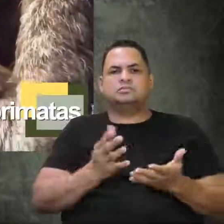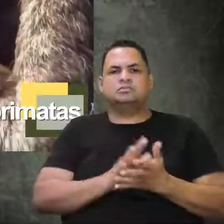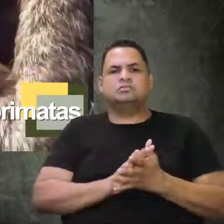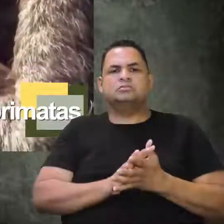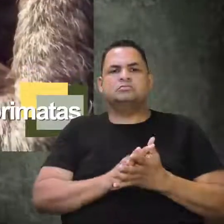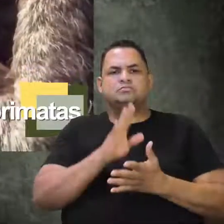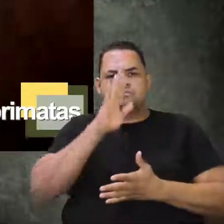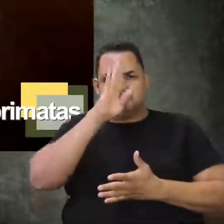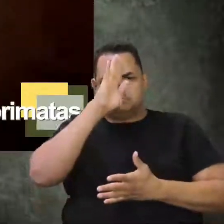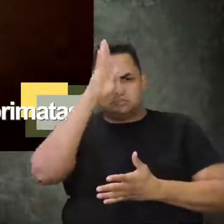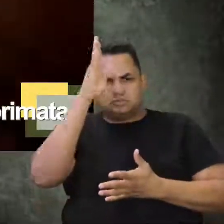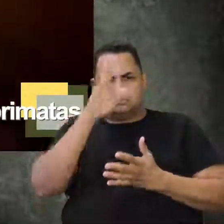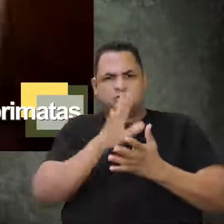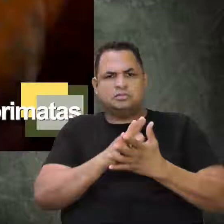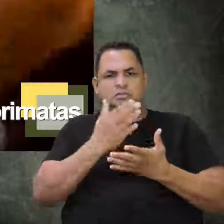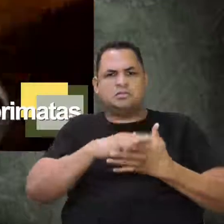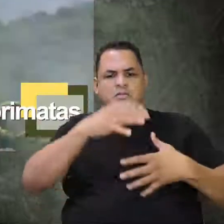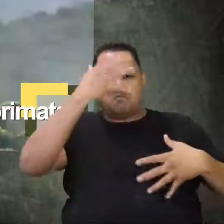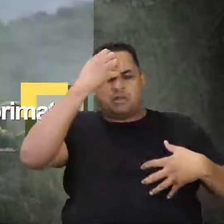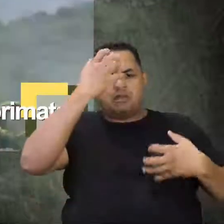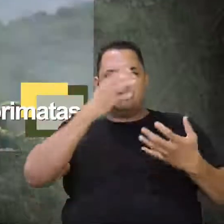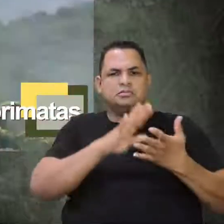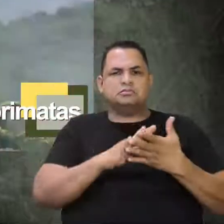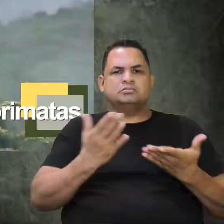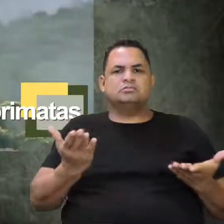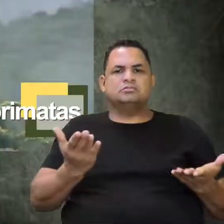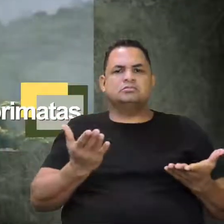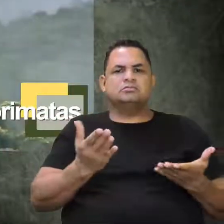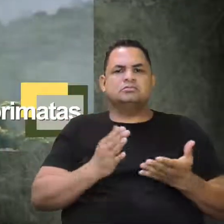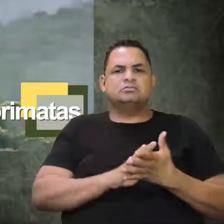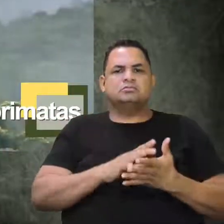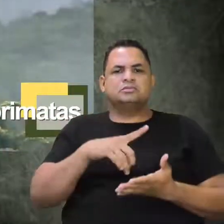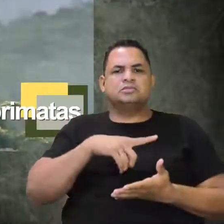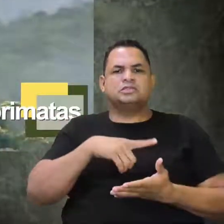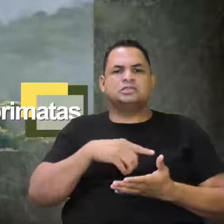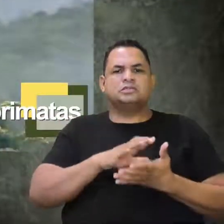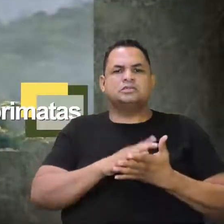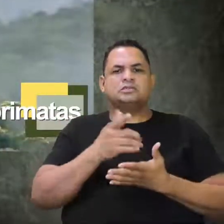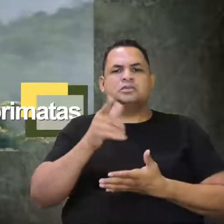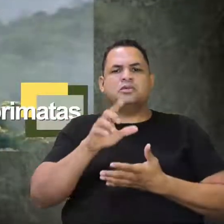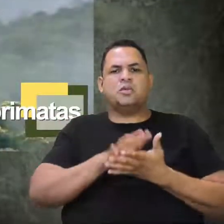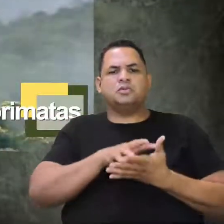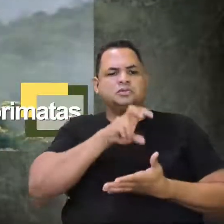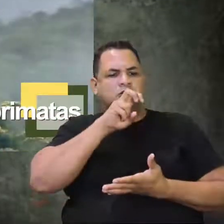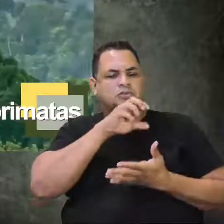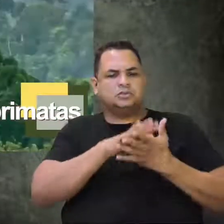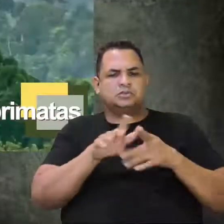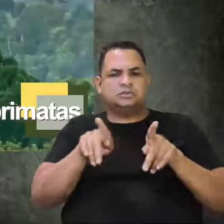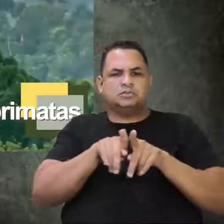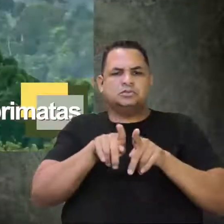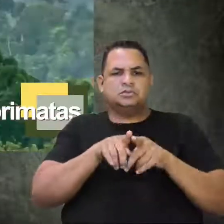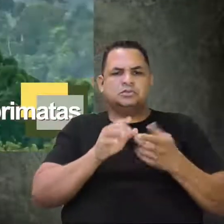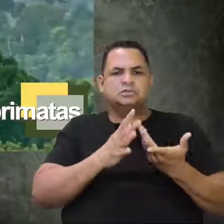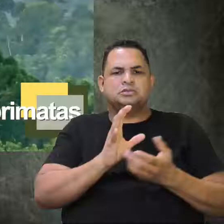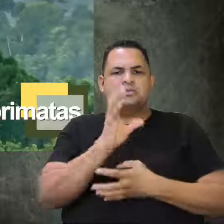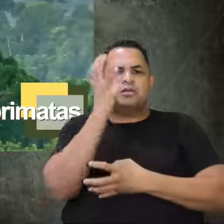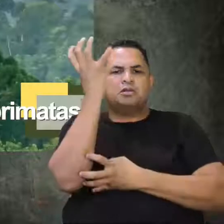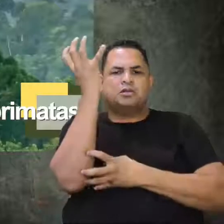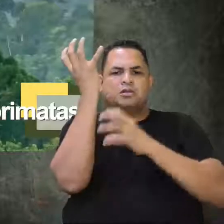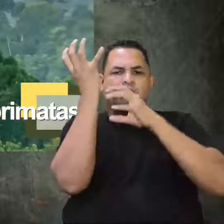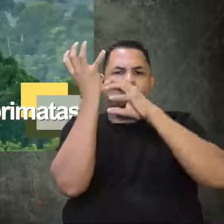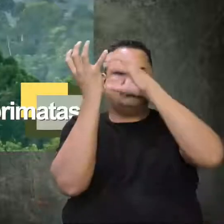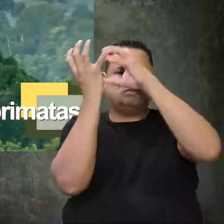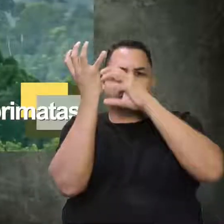principalmente os primatas, né, mas não só os primatas, a gente tem vários marsupiais, roedores que vivem na copa das árvores.